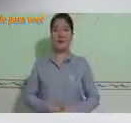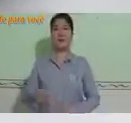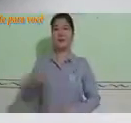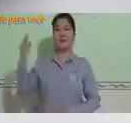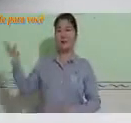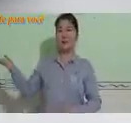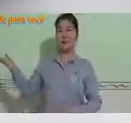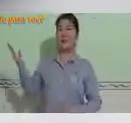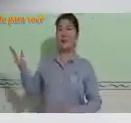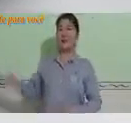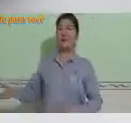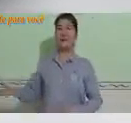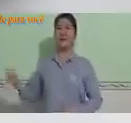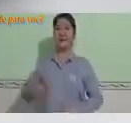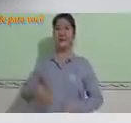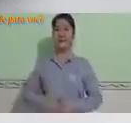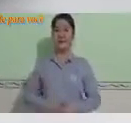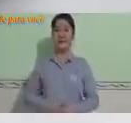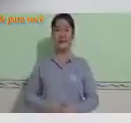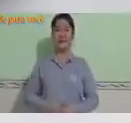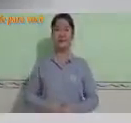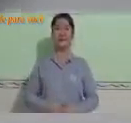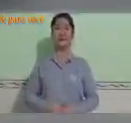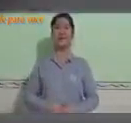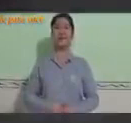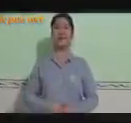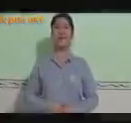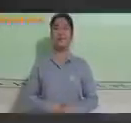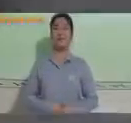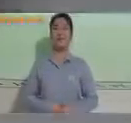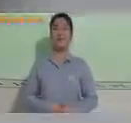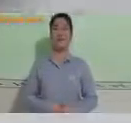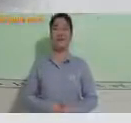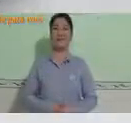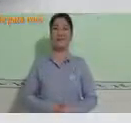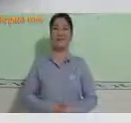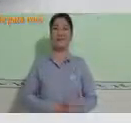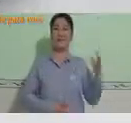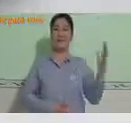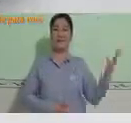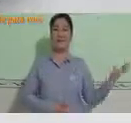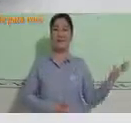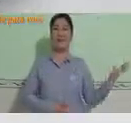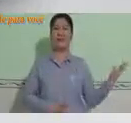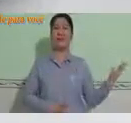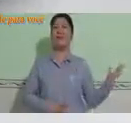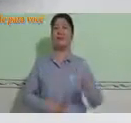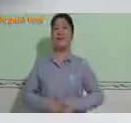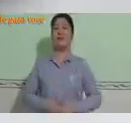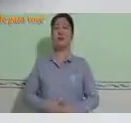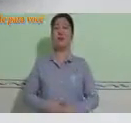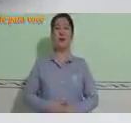XAMDSANGO é um exame de sangue indicado para verificar se há alteração na quantidade de hormônios circulantes no sangue, uma vez